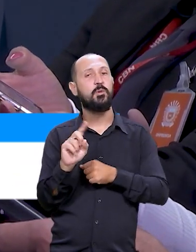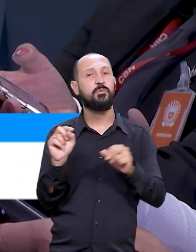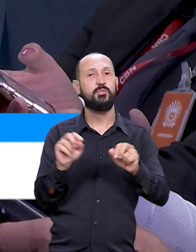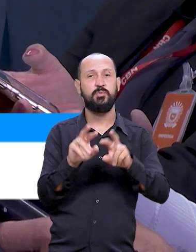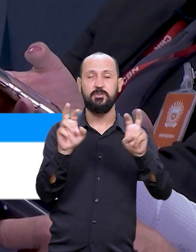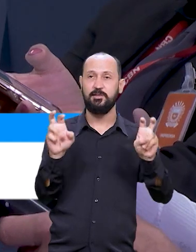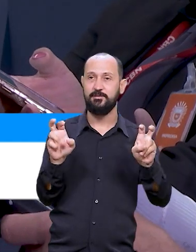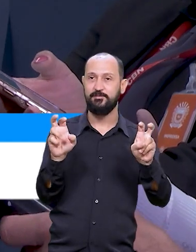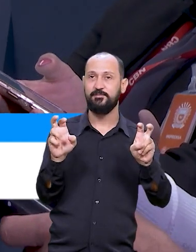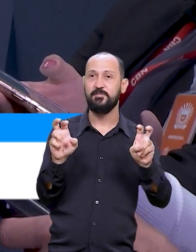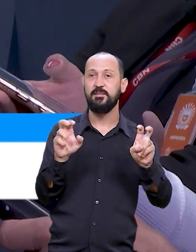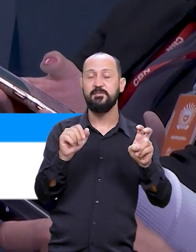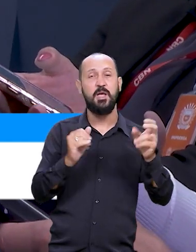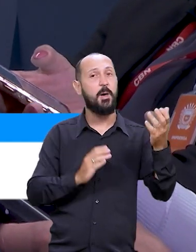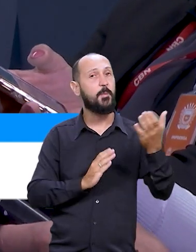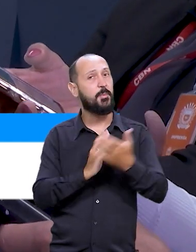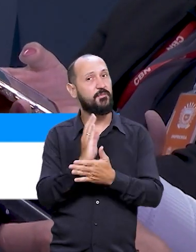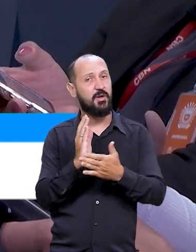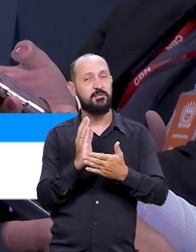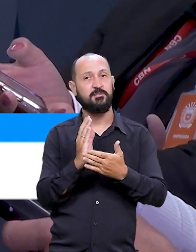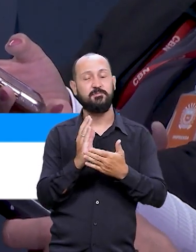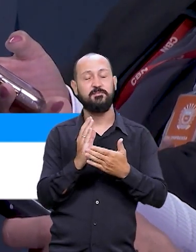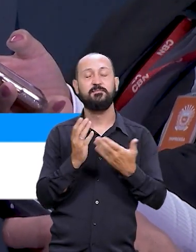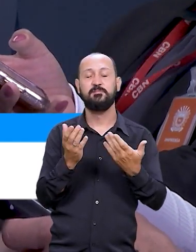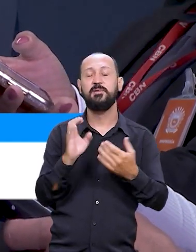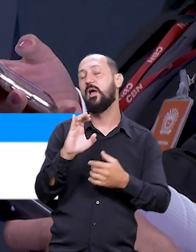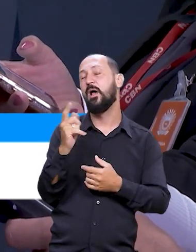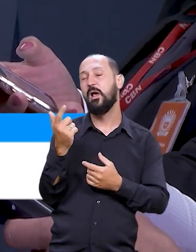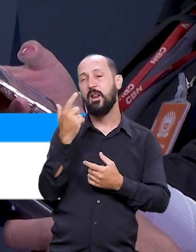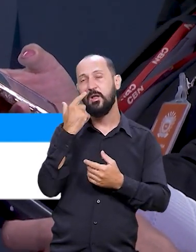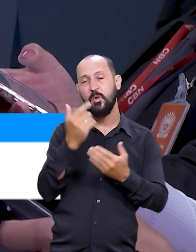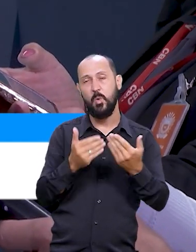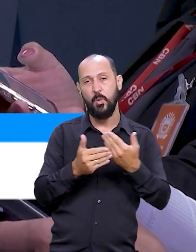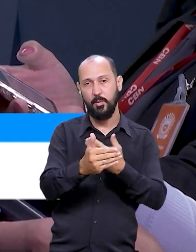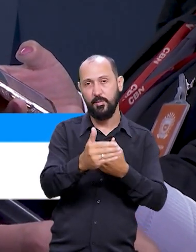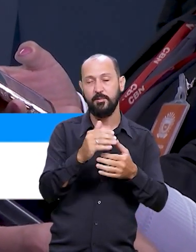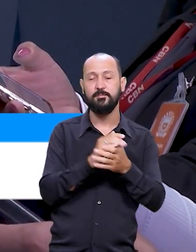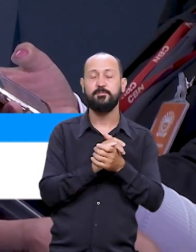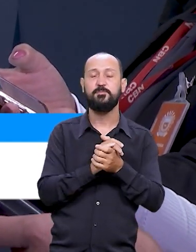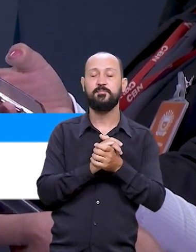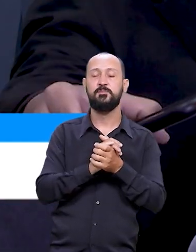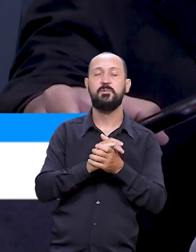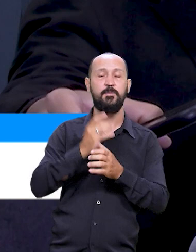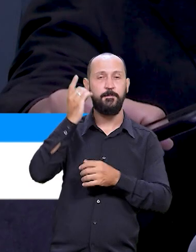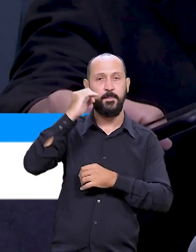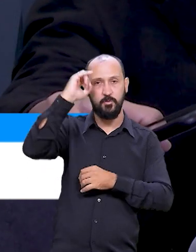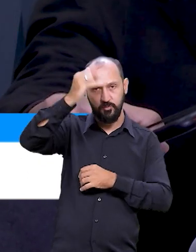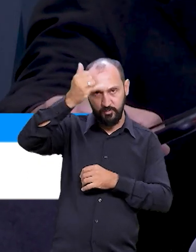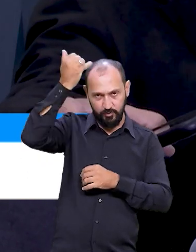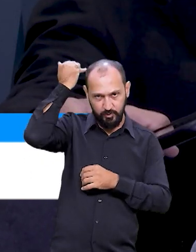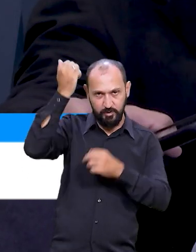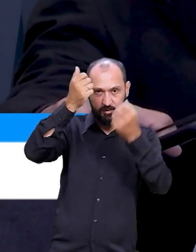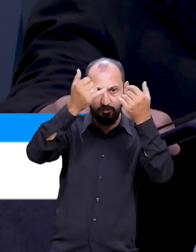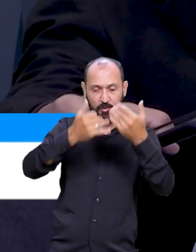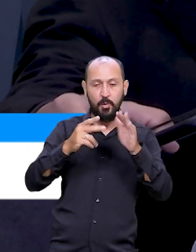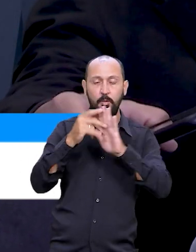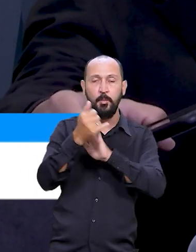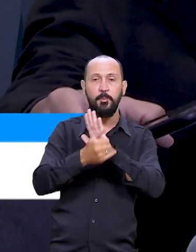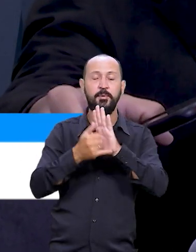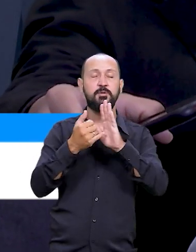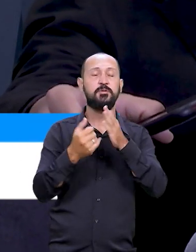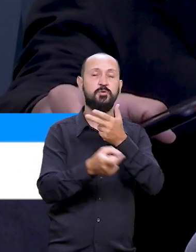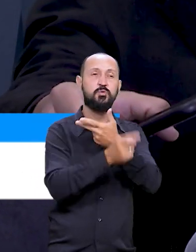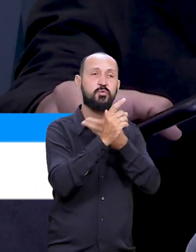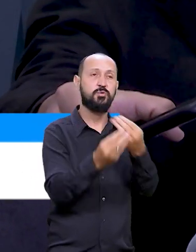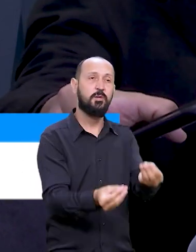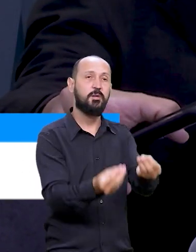utilidade ou não dessa matéria ser aprovada e, obviamente, entrar em vigor. Júnior Mock também falou